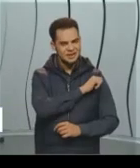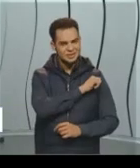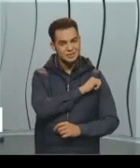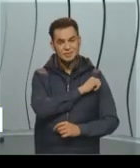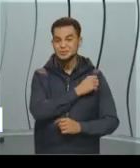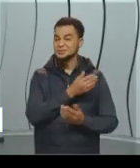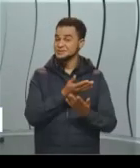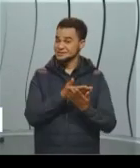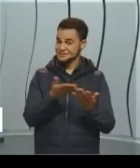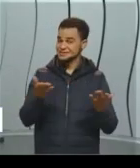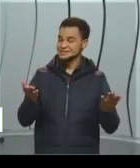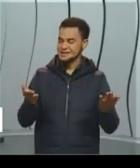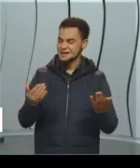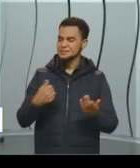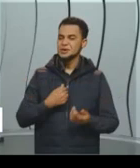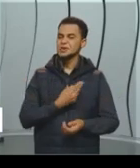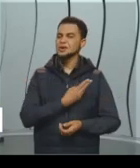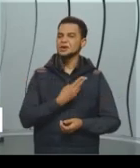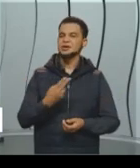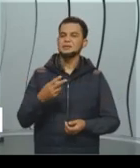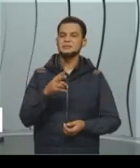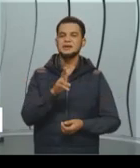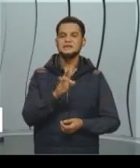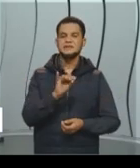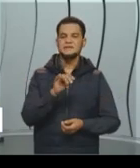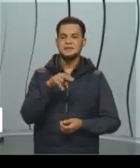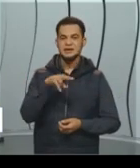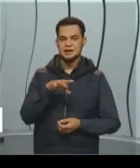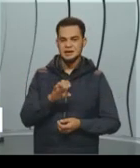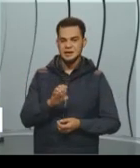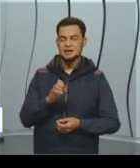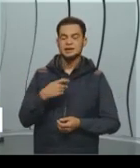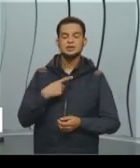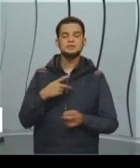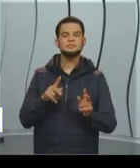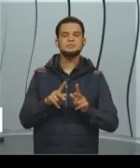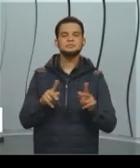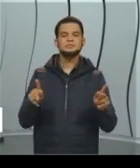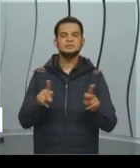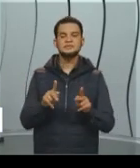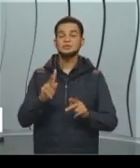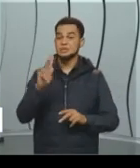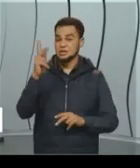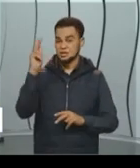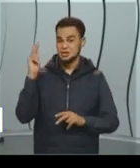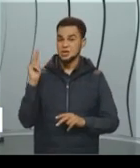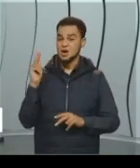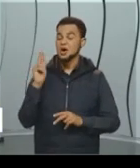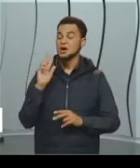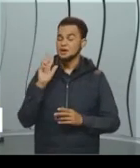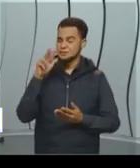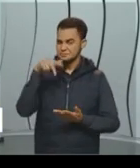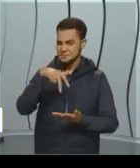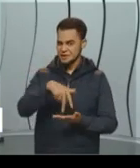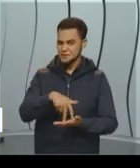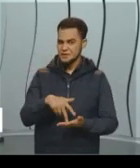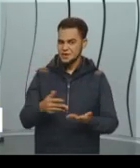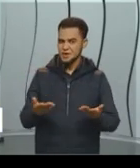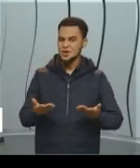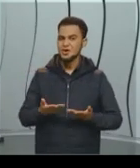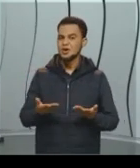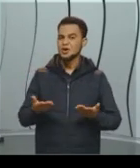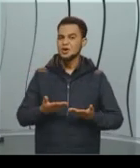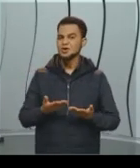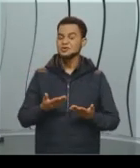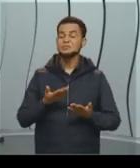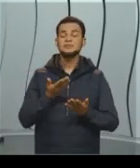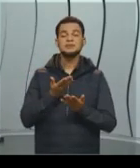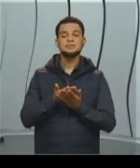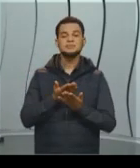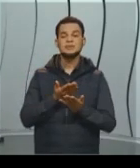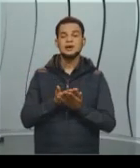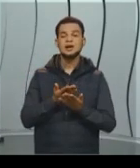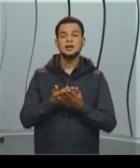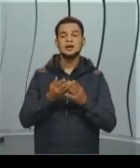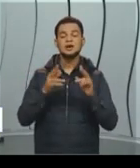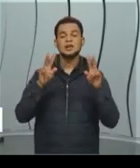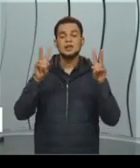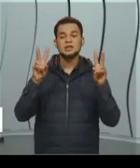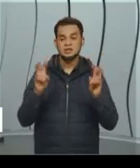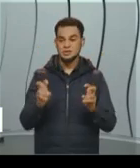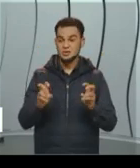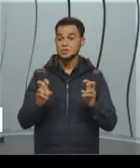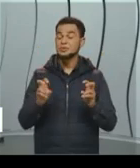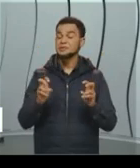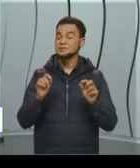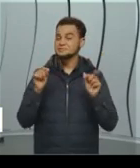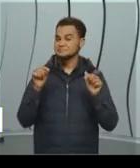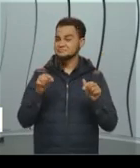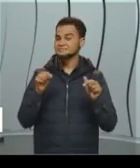Olá, aluna! Sou Viviane Soares, professora de História, e estou aqui hoje para fazer uma aula a respeito de um